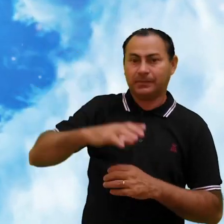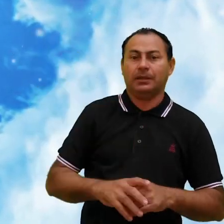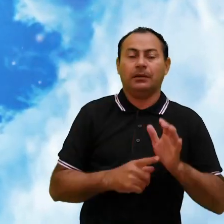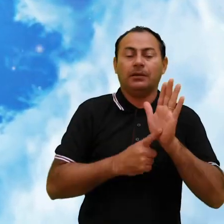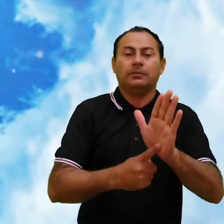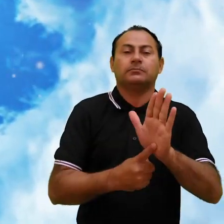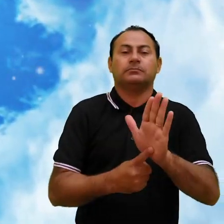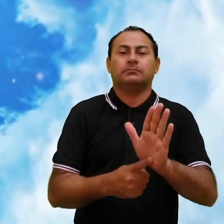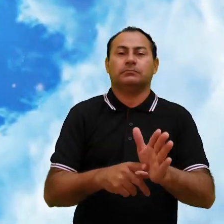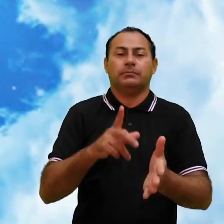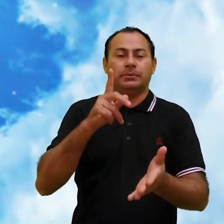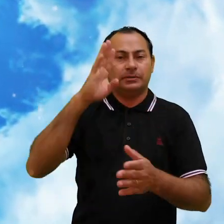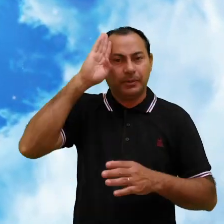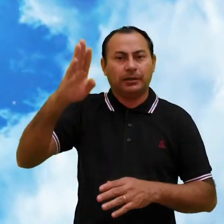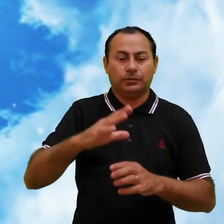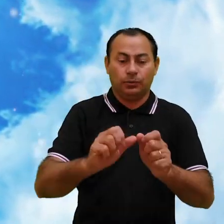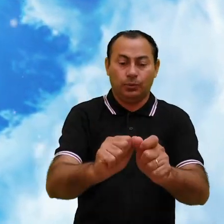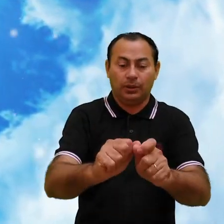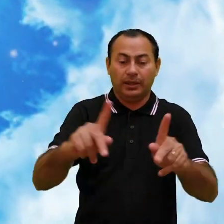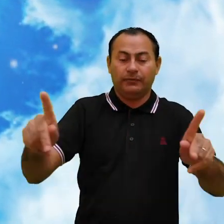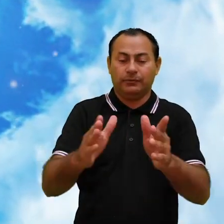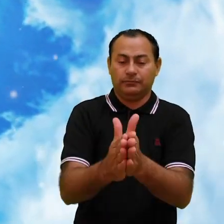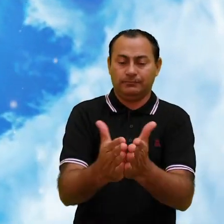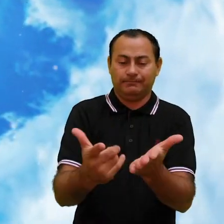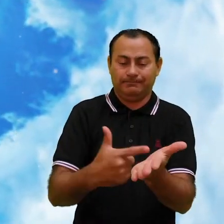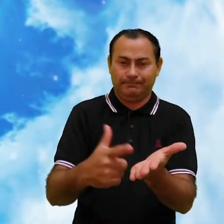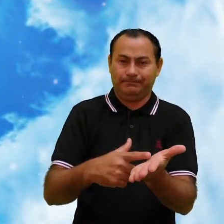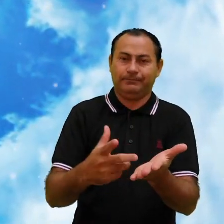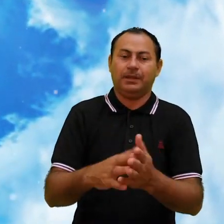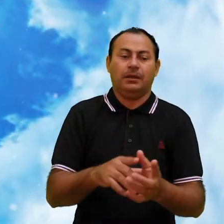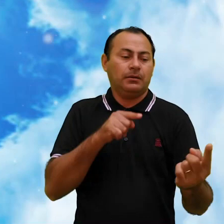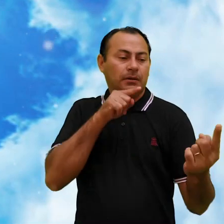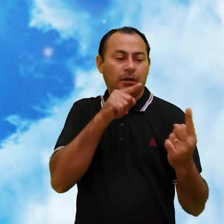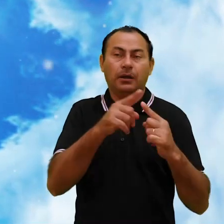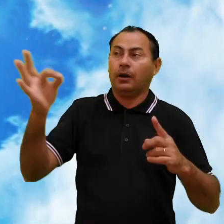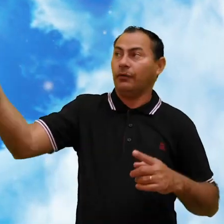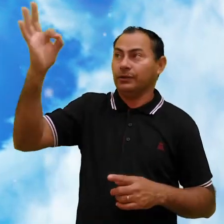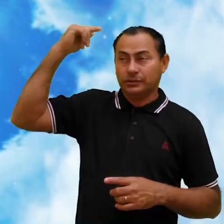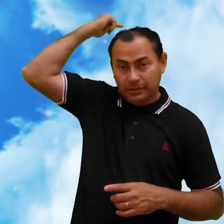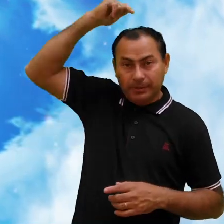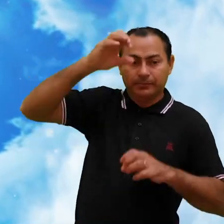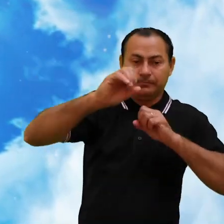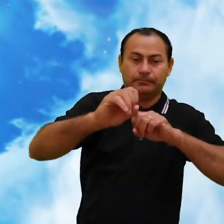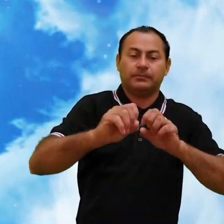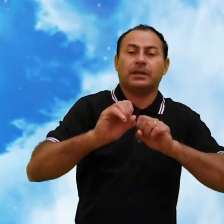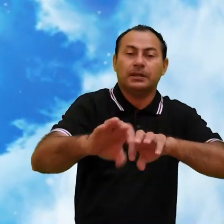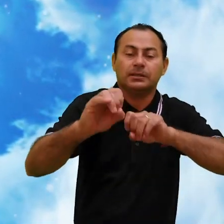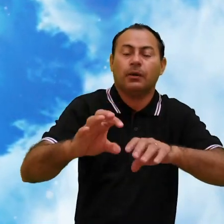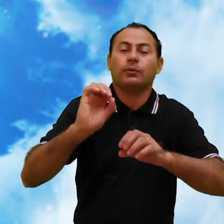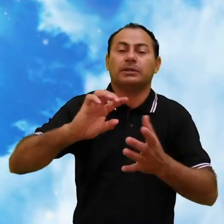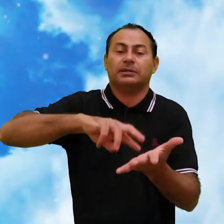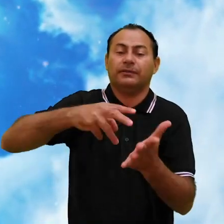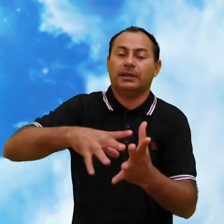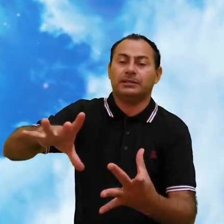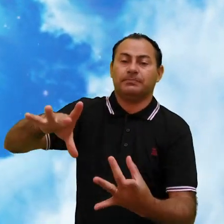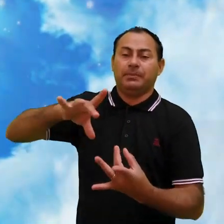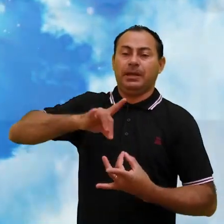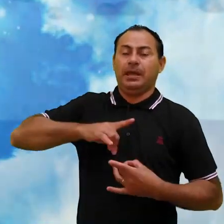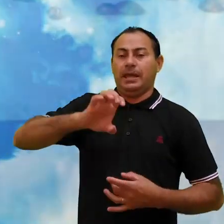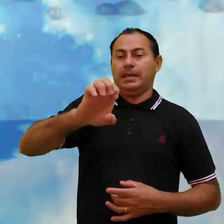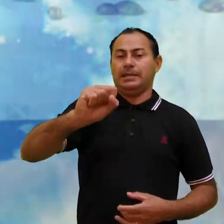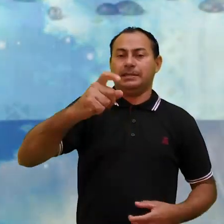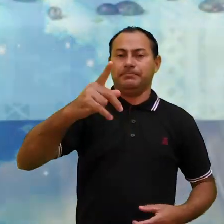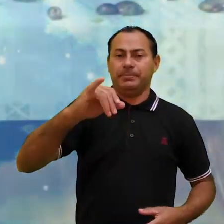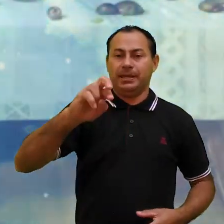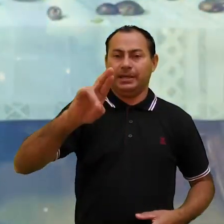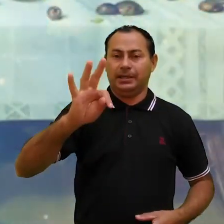se aplica principalmente ao livro de Apocalipse. A função do Espírito Santo é nos ensinar o que é espiritual. Por ocasião